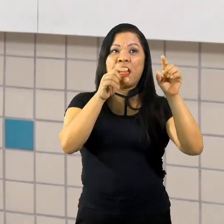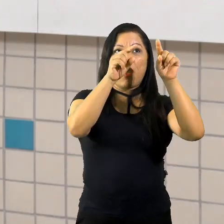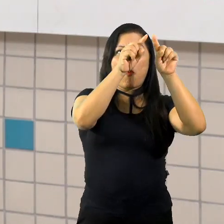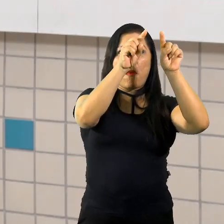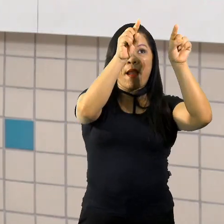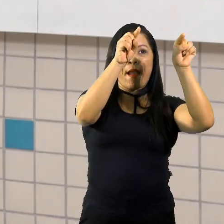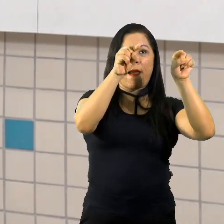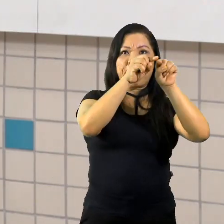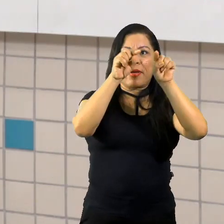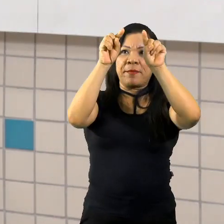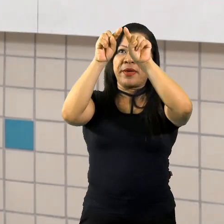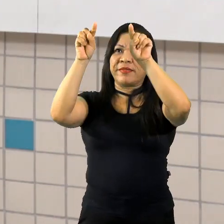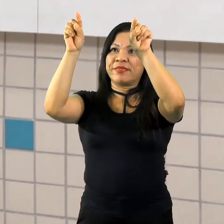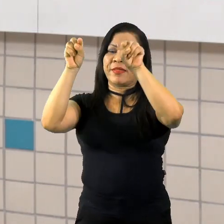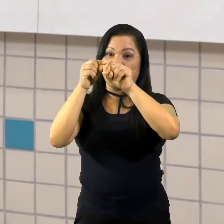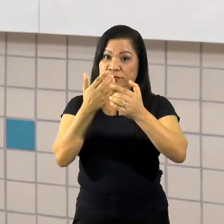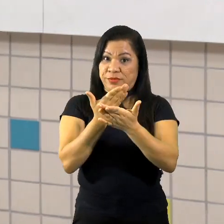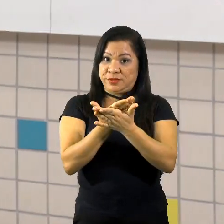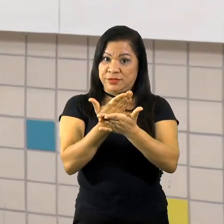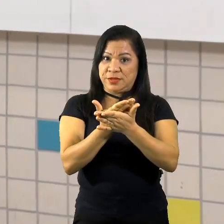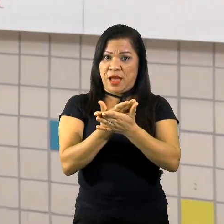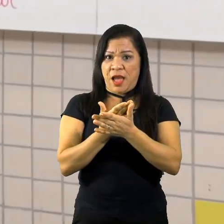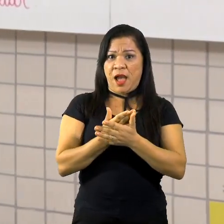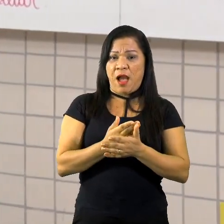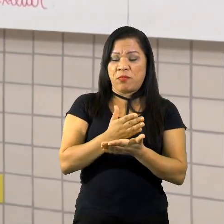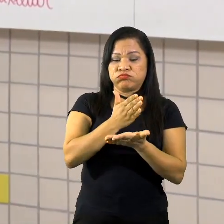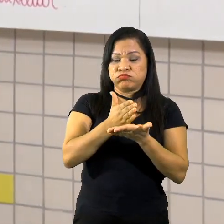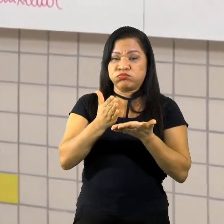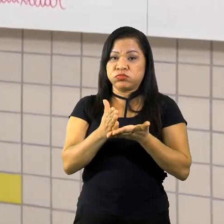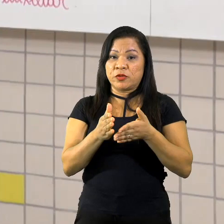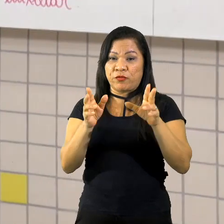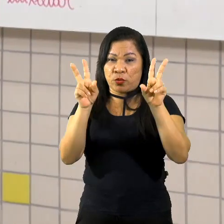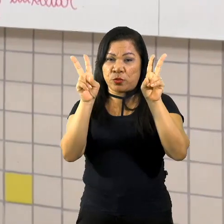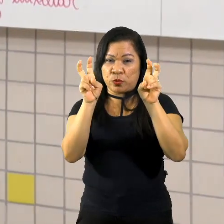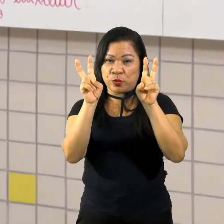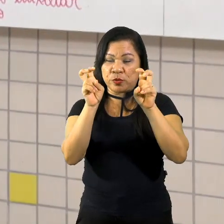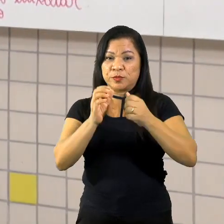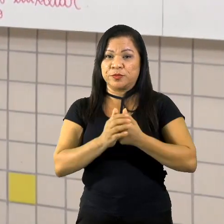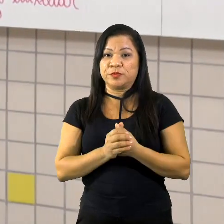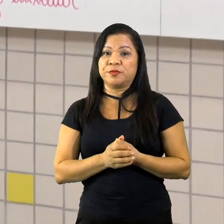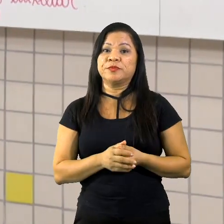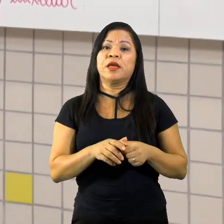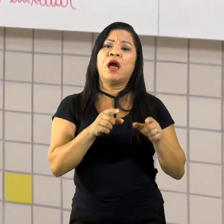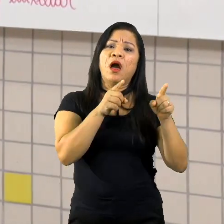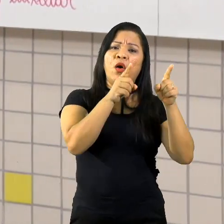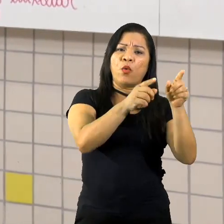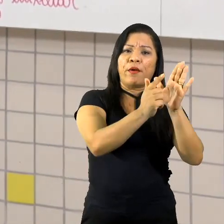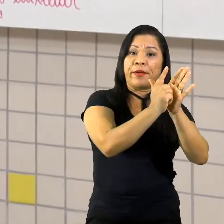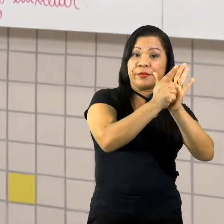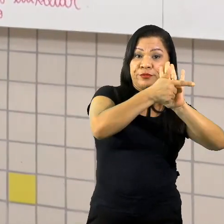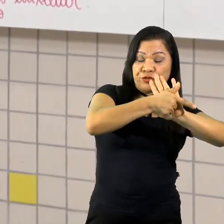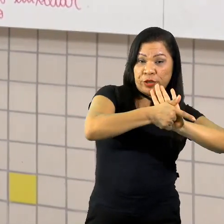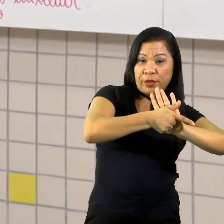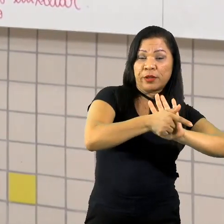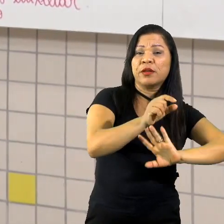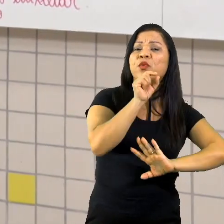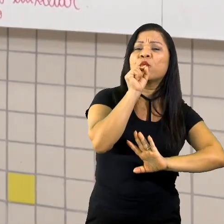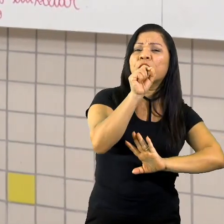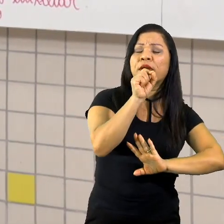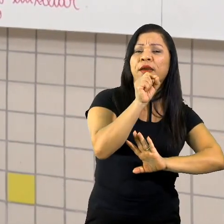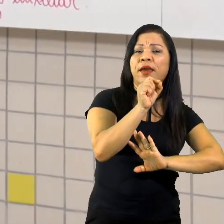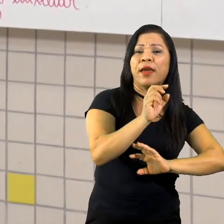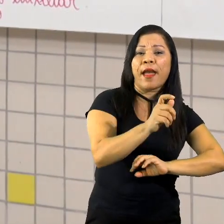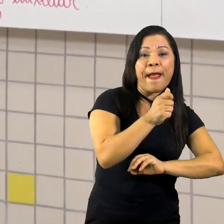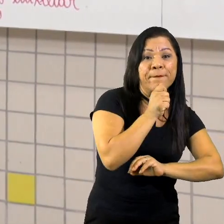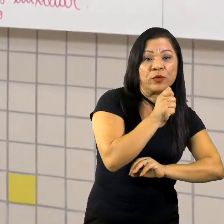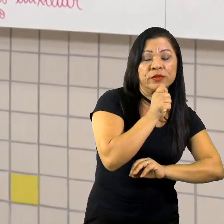assuntos. Primeiro, nós estudamos o quê? O gênero textual reportagem. Vocês vão escrever lá no caderno, do